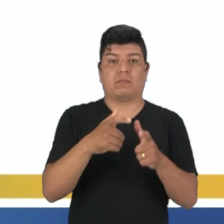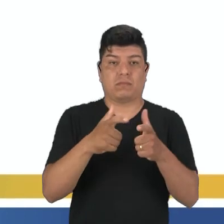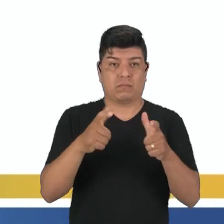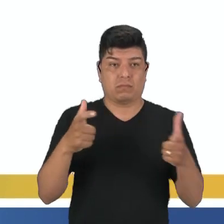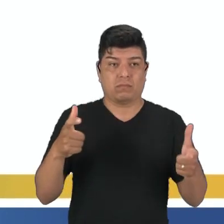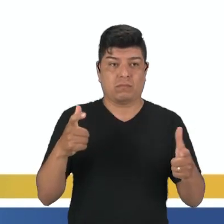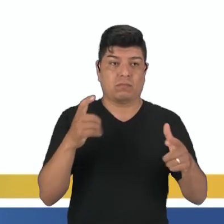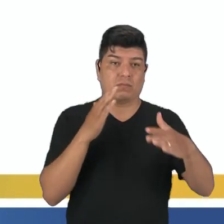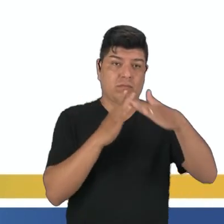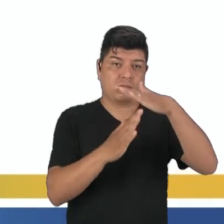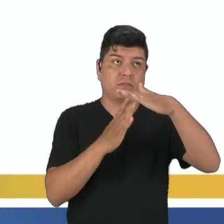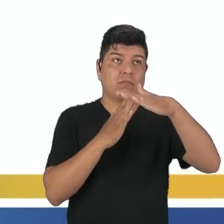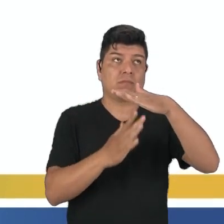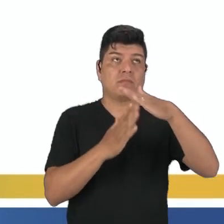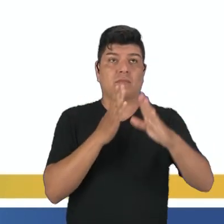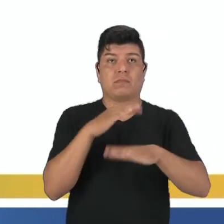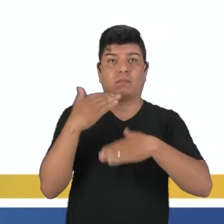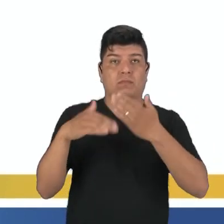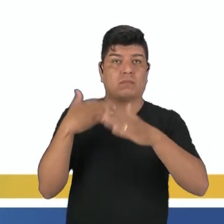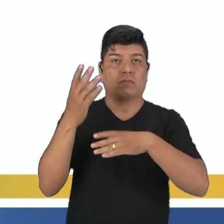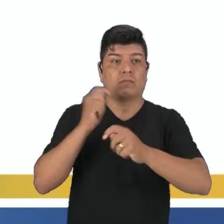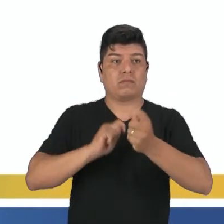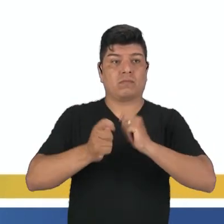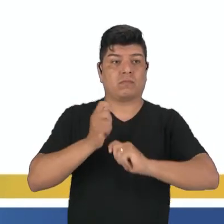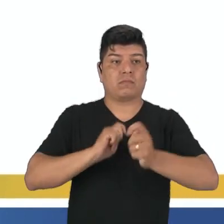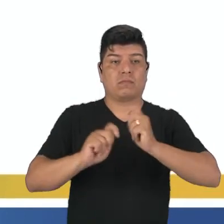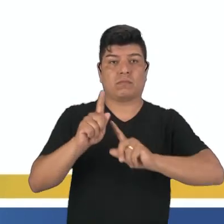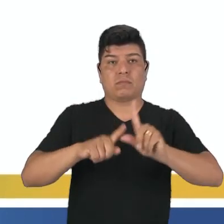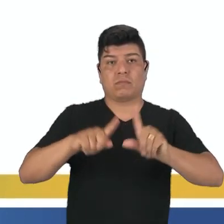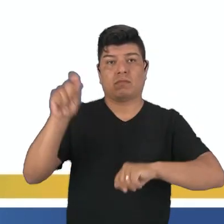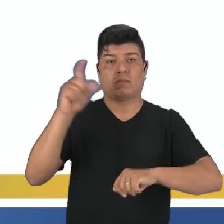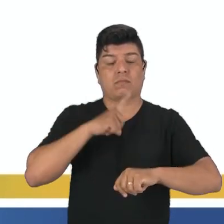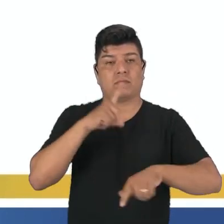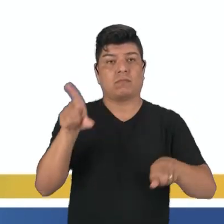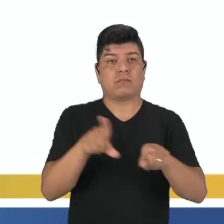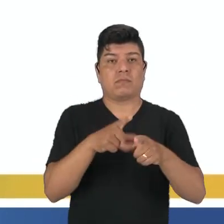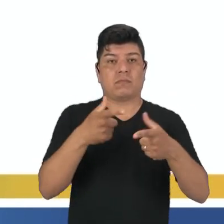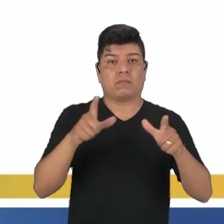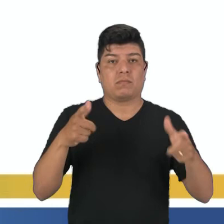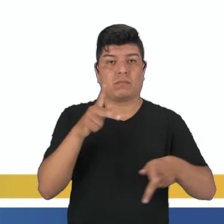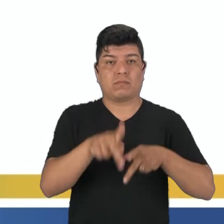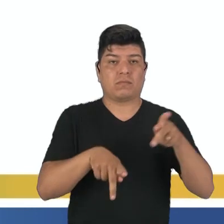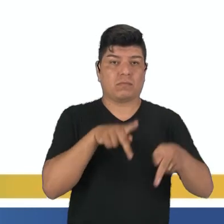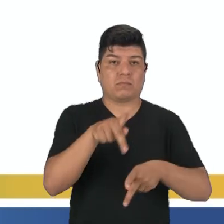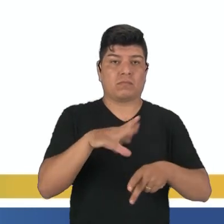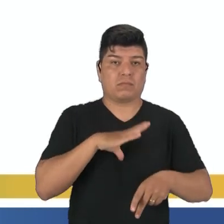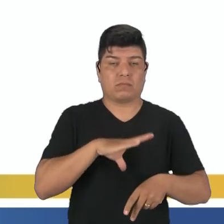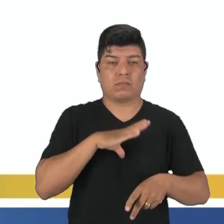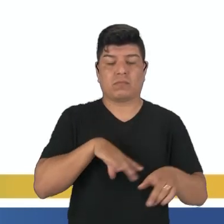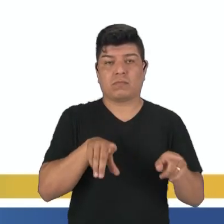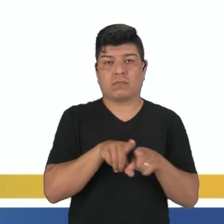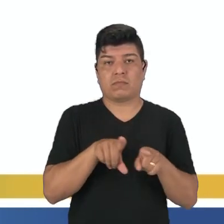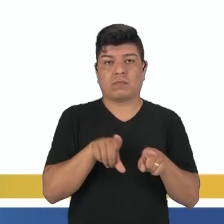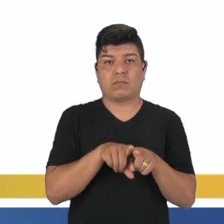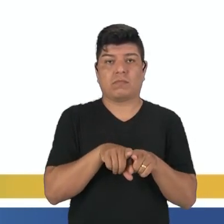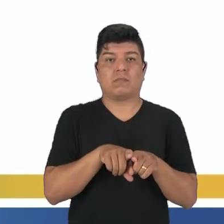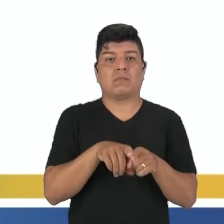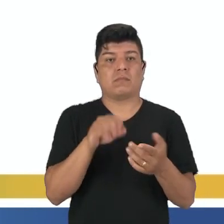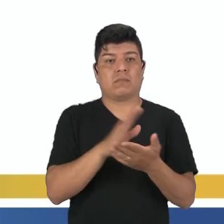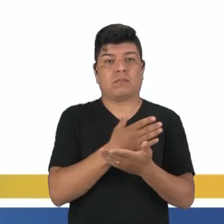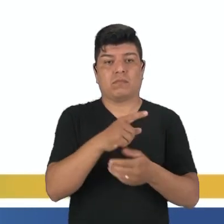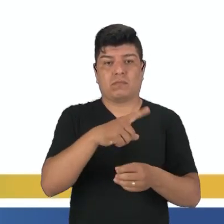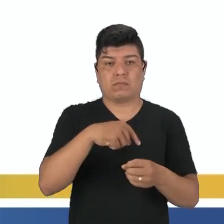da migração devido ao desenvolvimento econômico do Acre, houve também um aumento da população urbana em